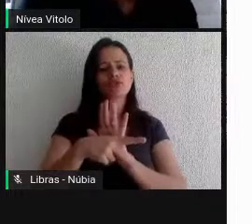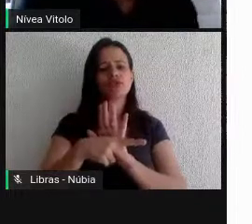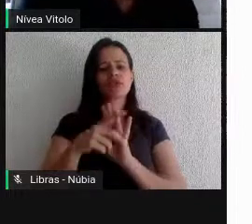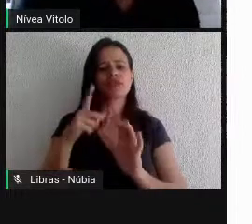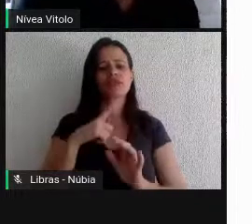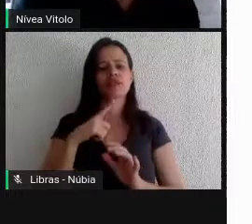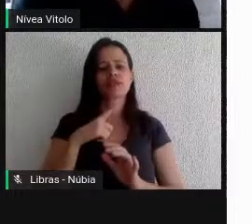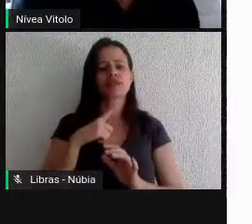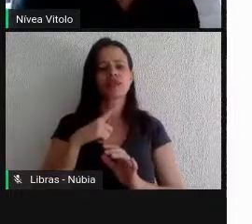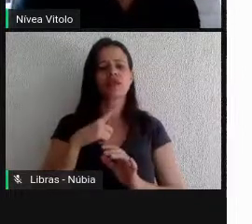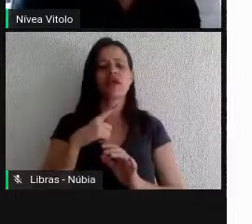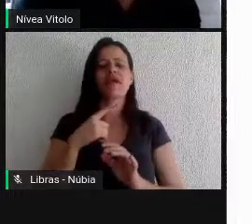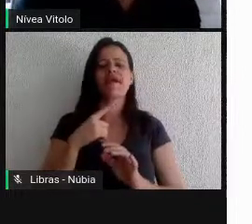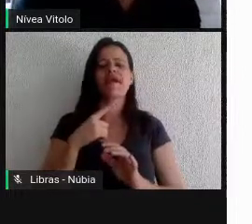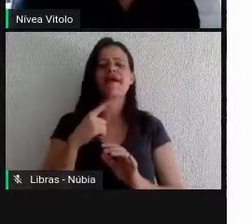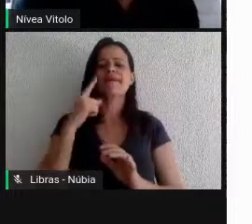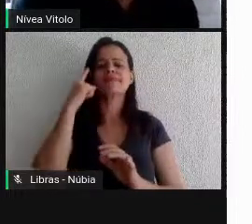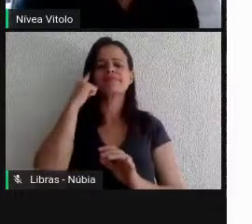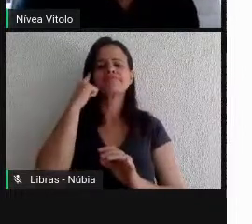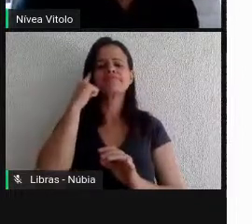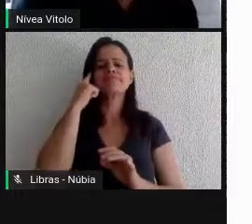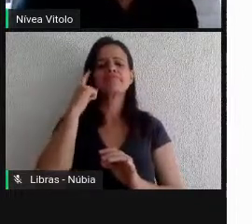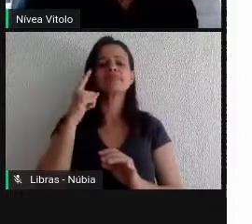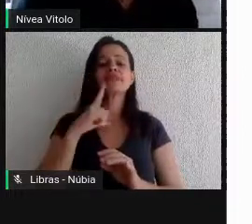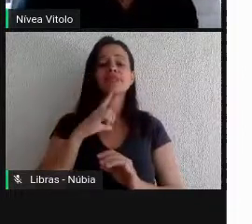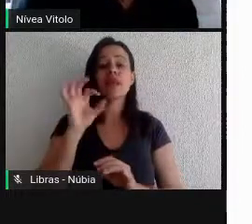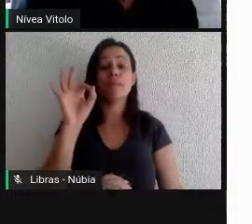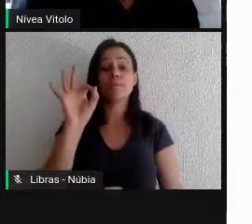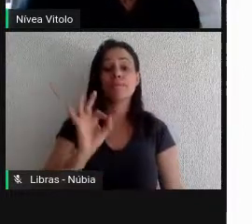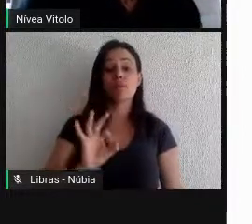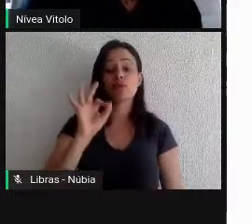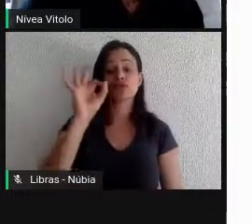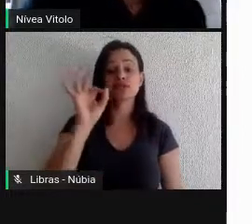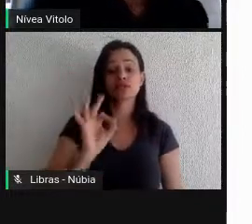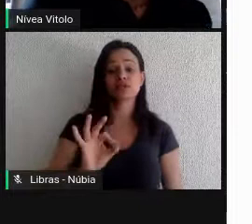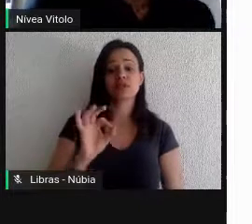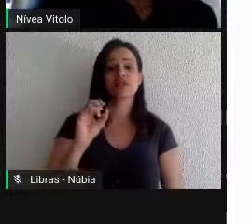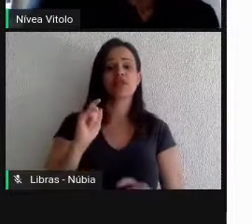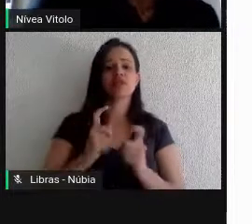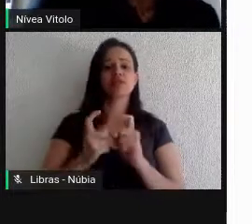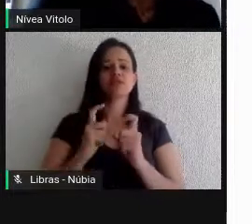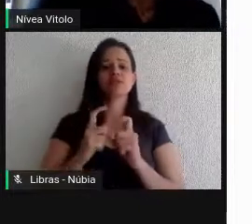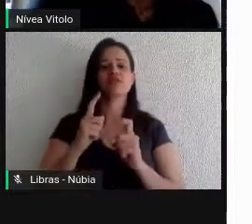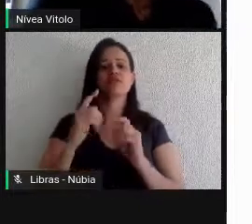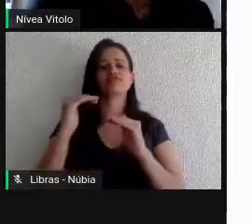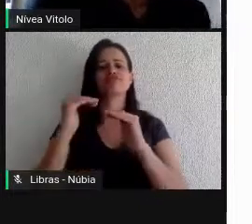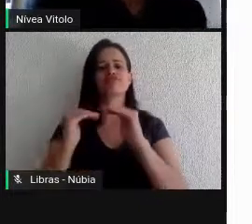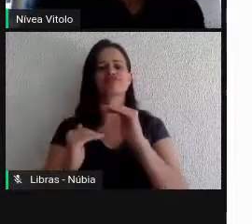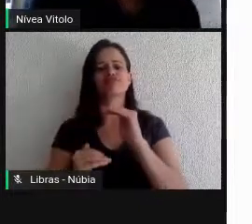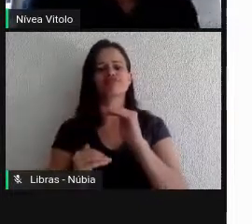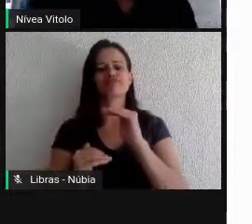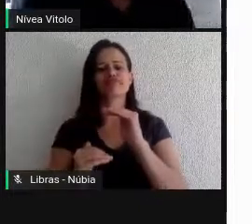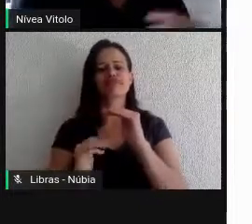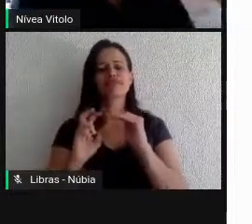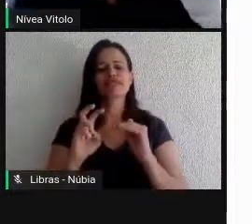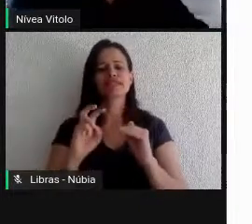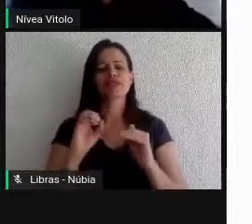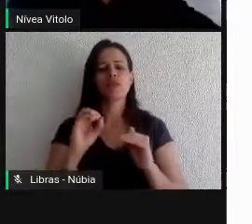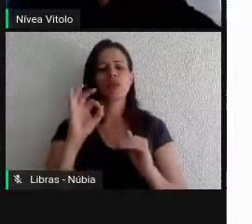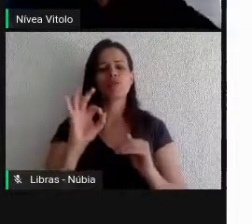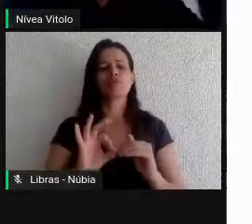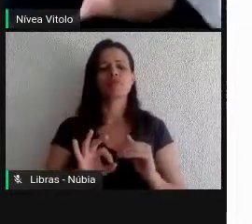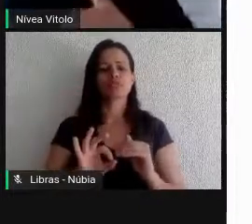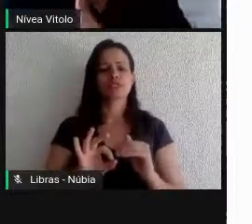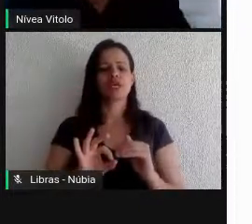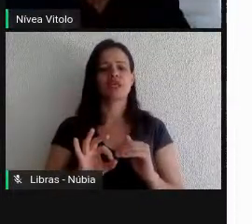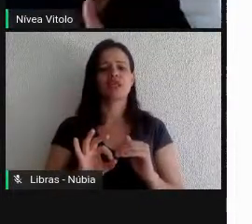provisórias também, o percentual de dominância do Executivo ficou inferior a 50% em todo o período.